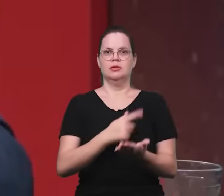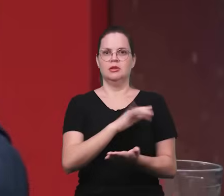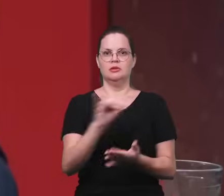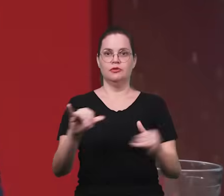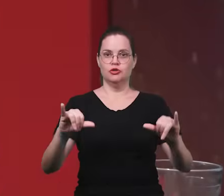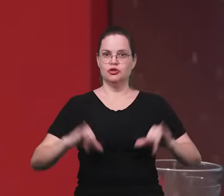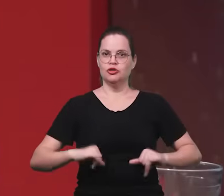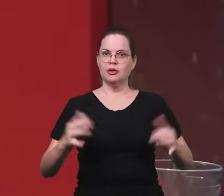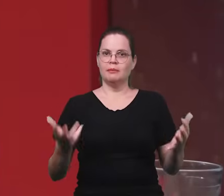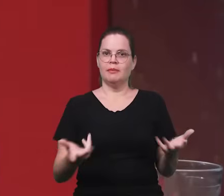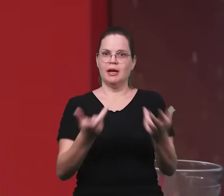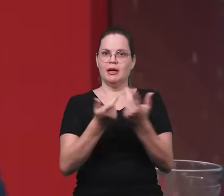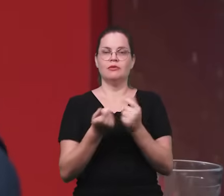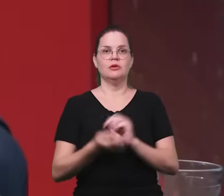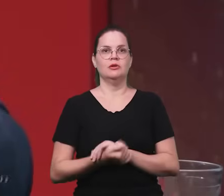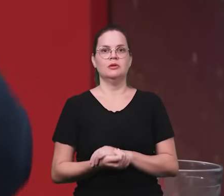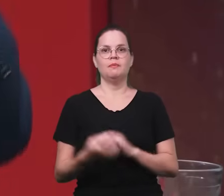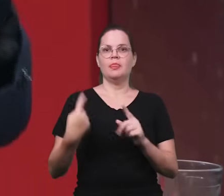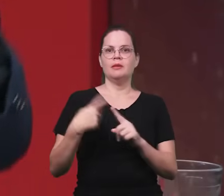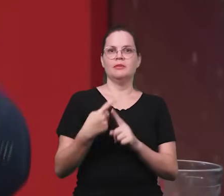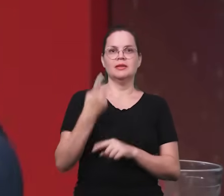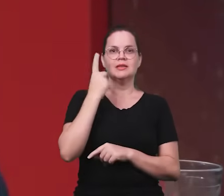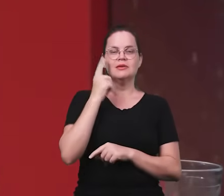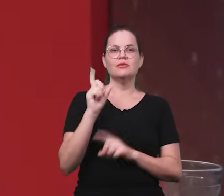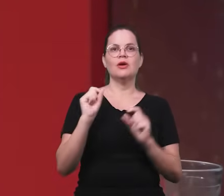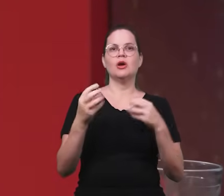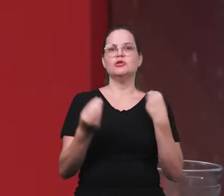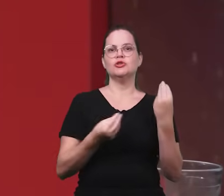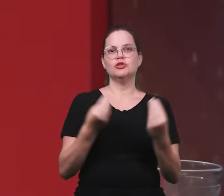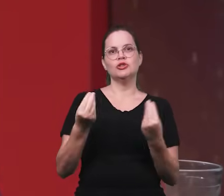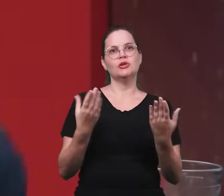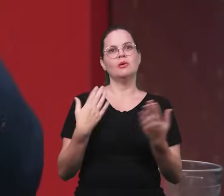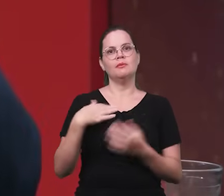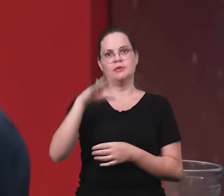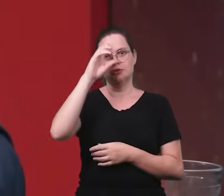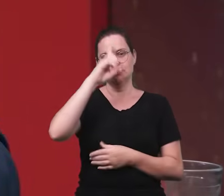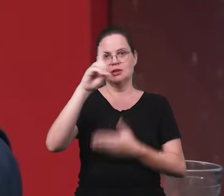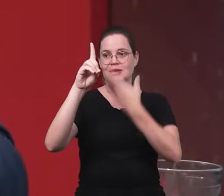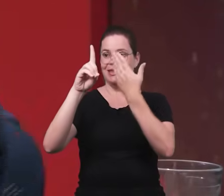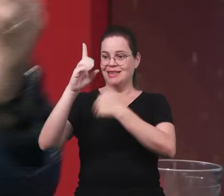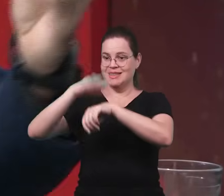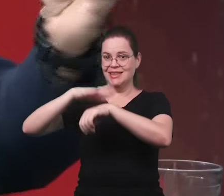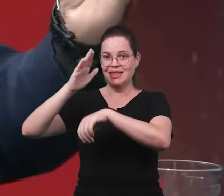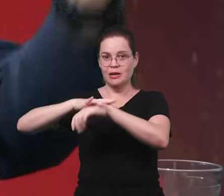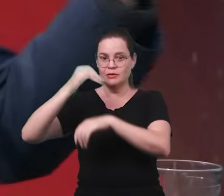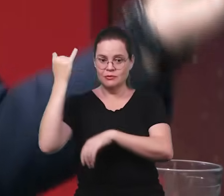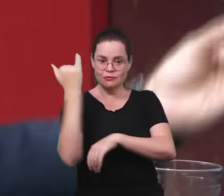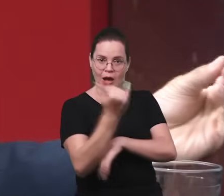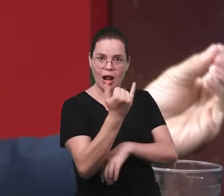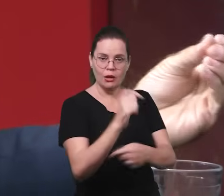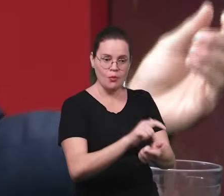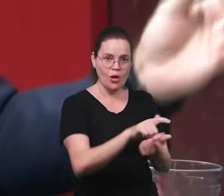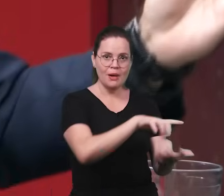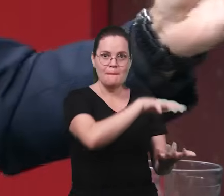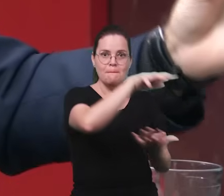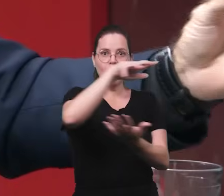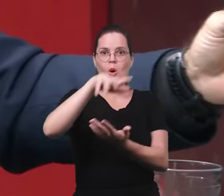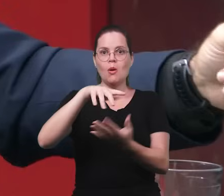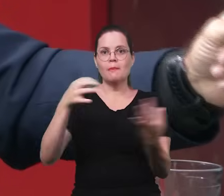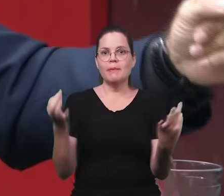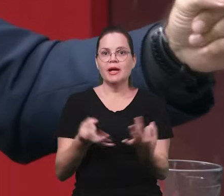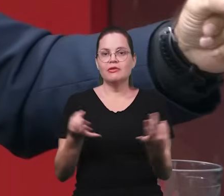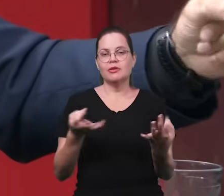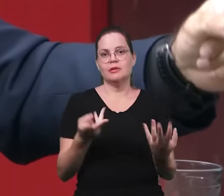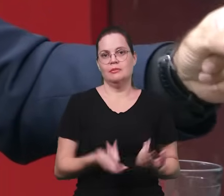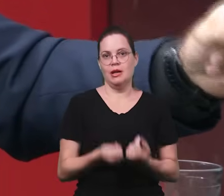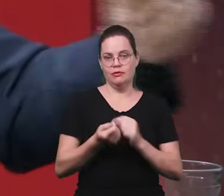maravilhosa, como nós lemos um texto, né? A palavra maravilhosa, trovejando da boca de Deus, fez tudo isso. E nós vemos que